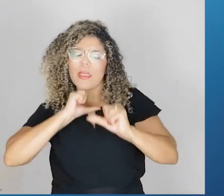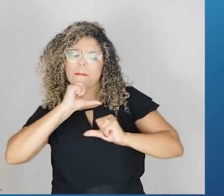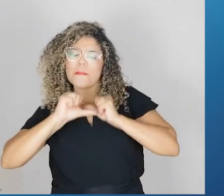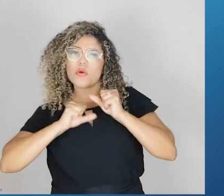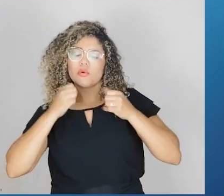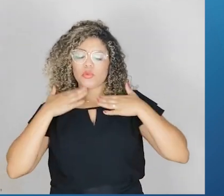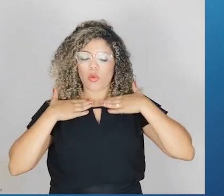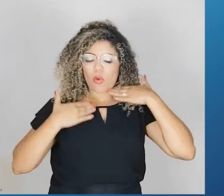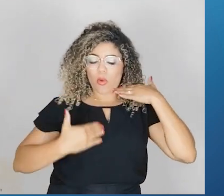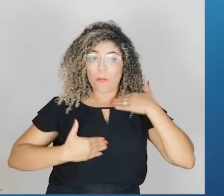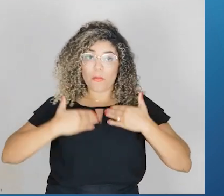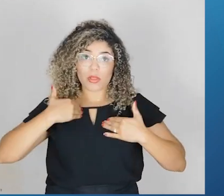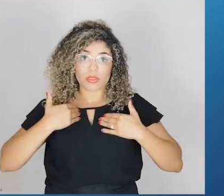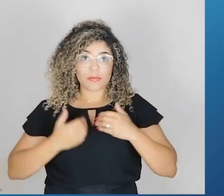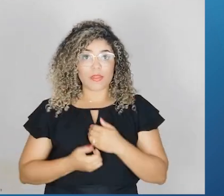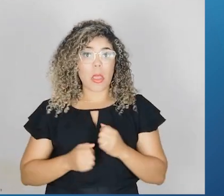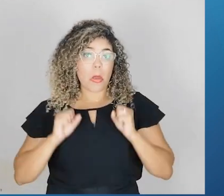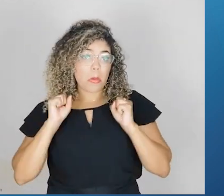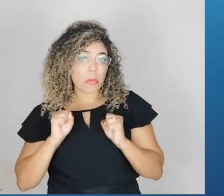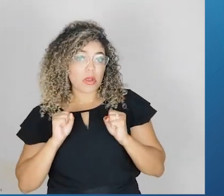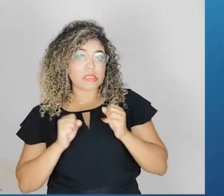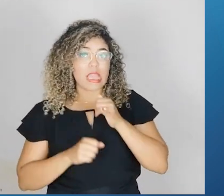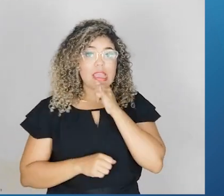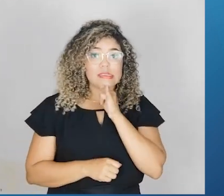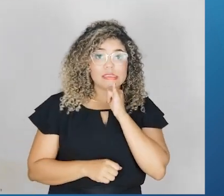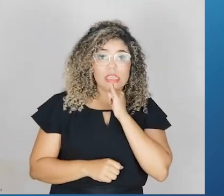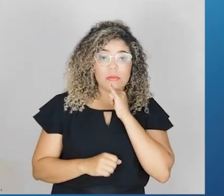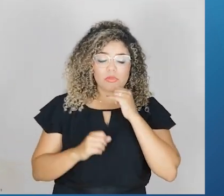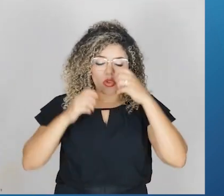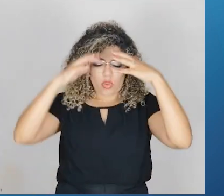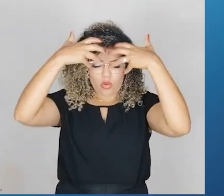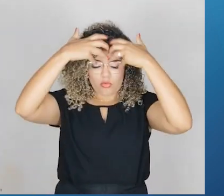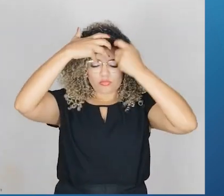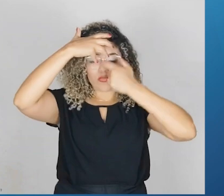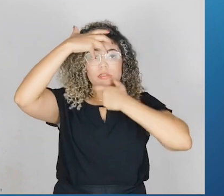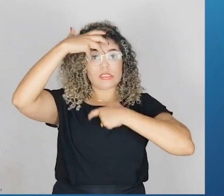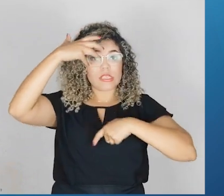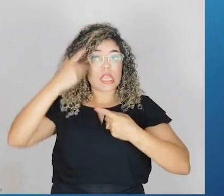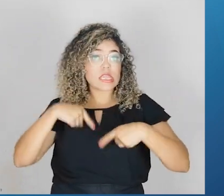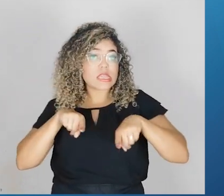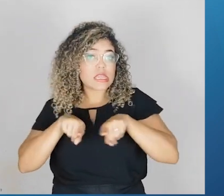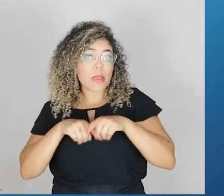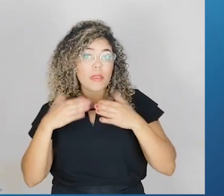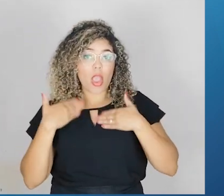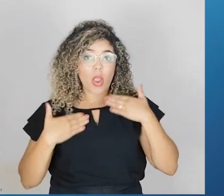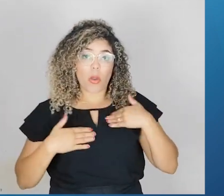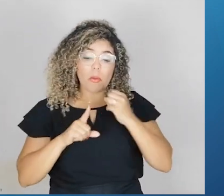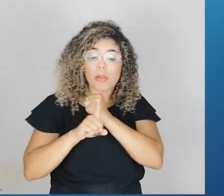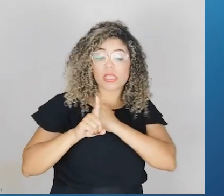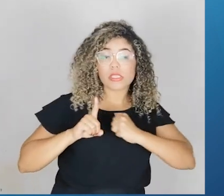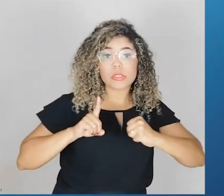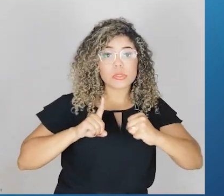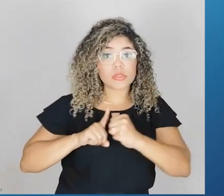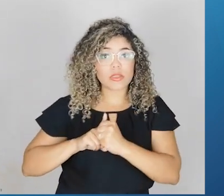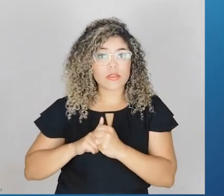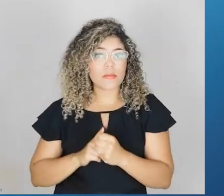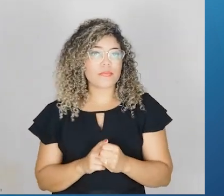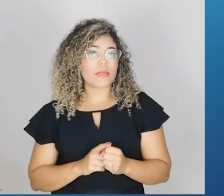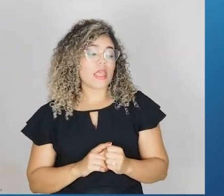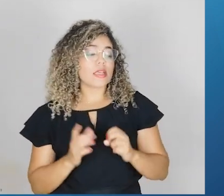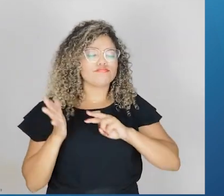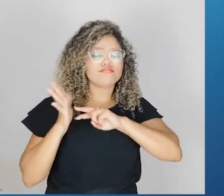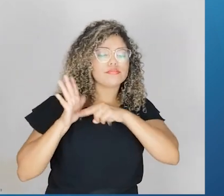do organismo. Pode ser devido à ação do sistema nervoso, em relação ao seu comportamento social. Então, por